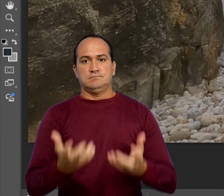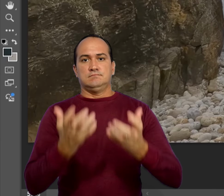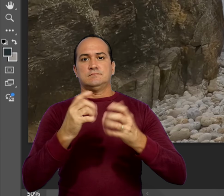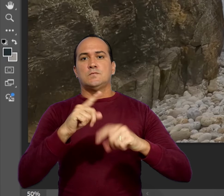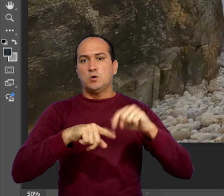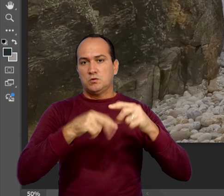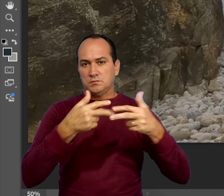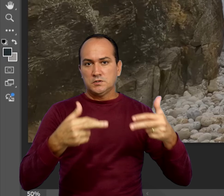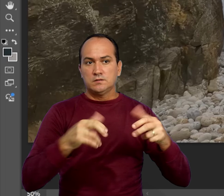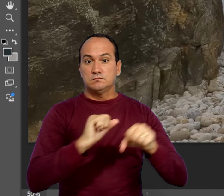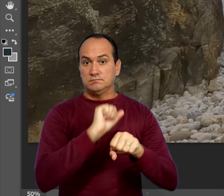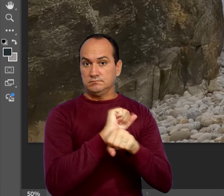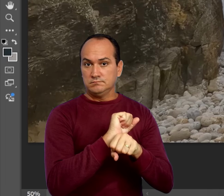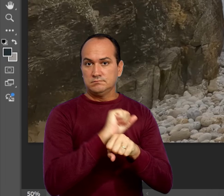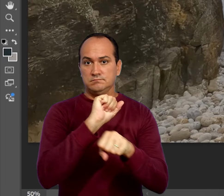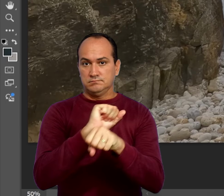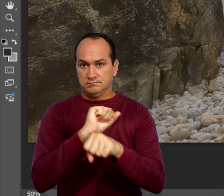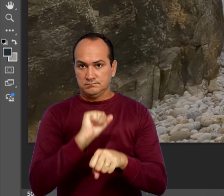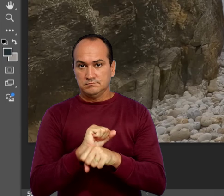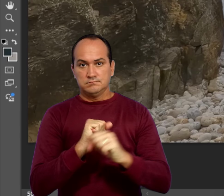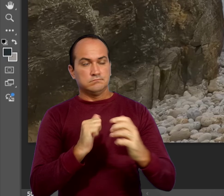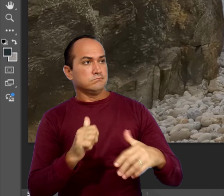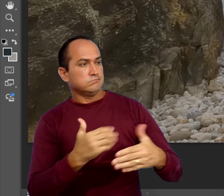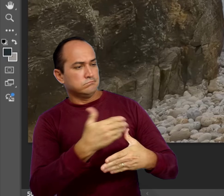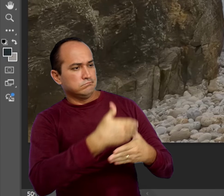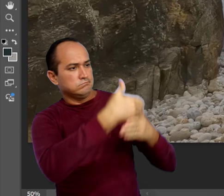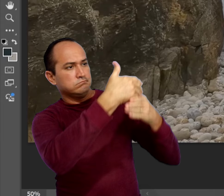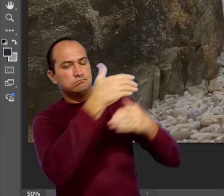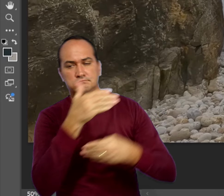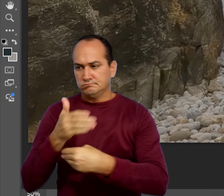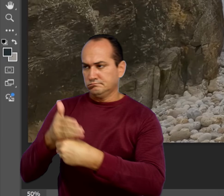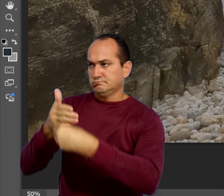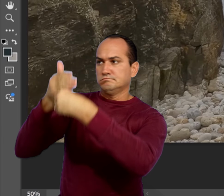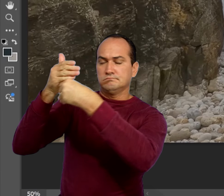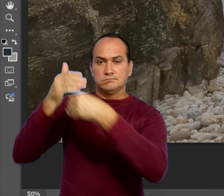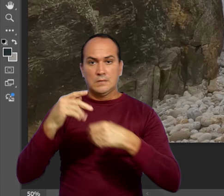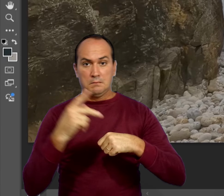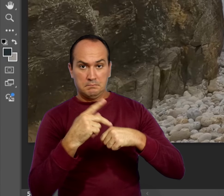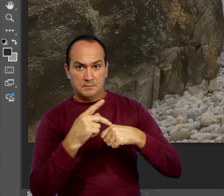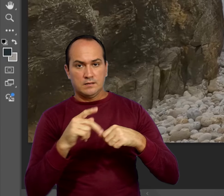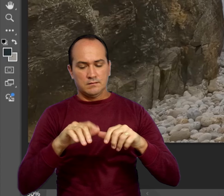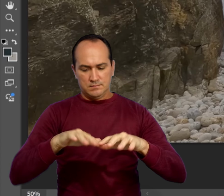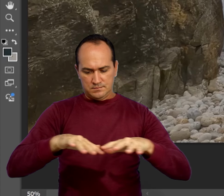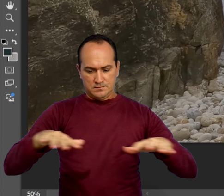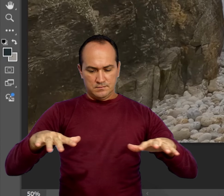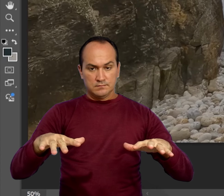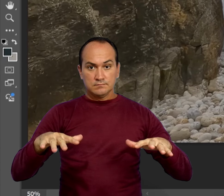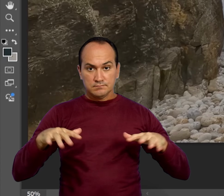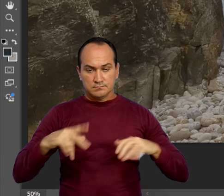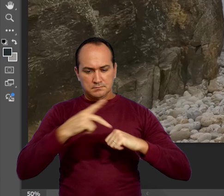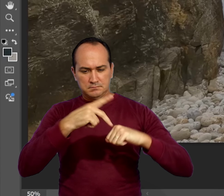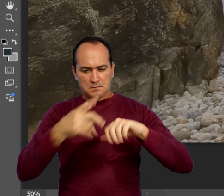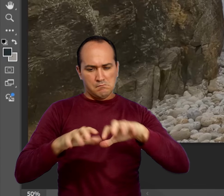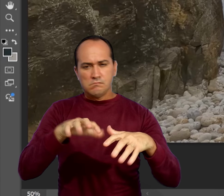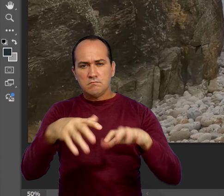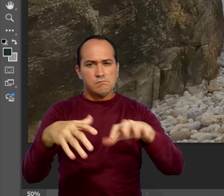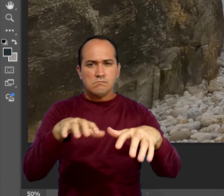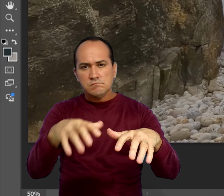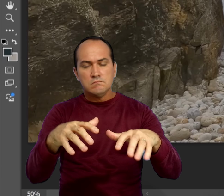a predominância de alguns objetos estáticos, como é o caso desses paredões de rocha aqui e também desse terreno bastante